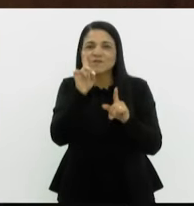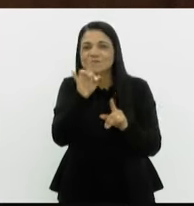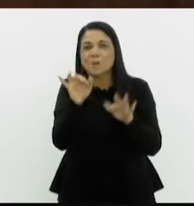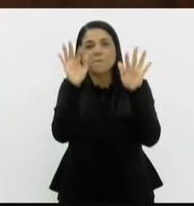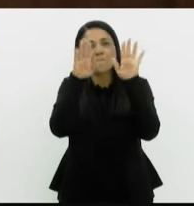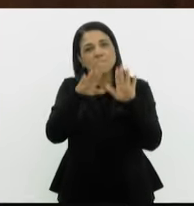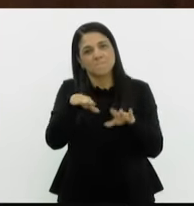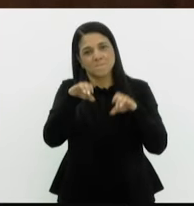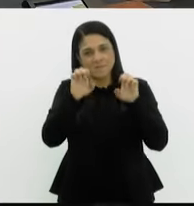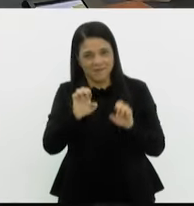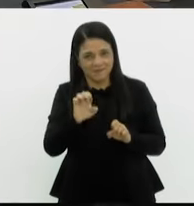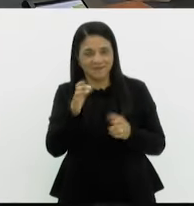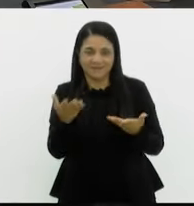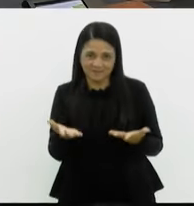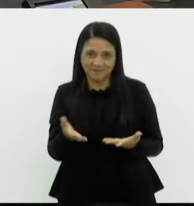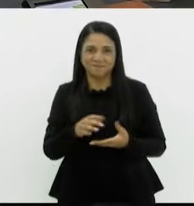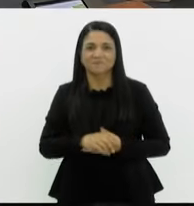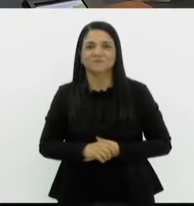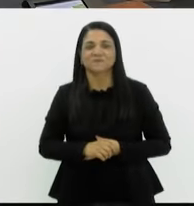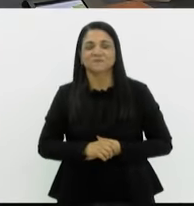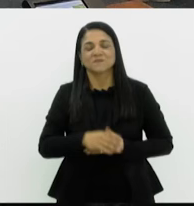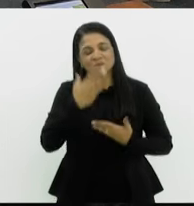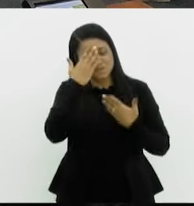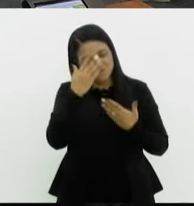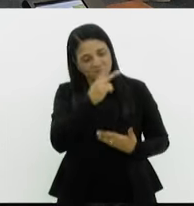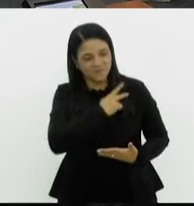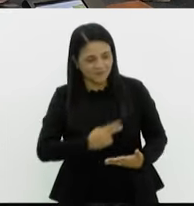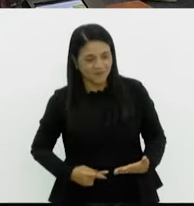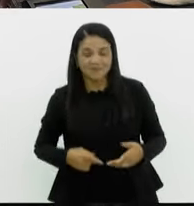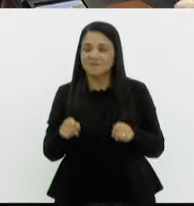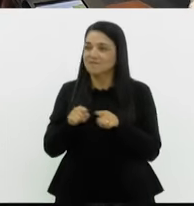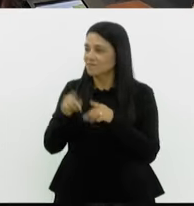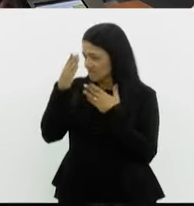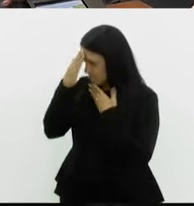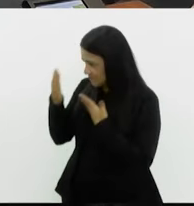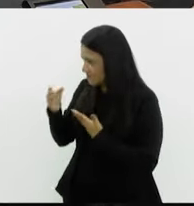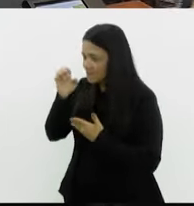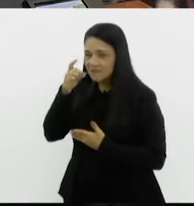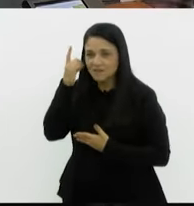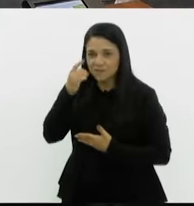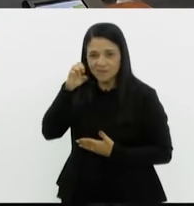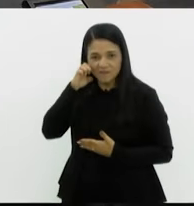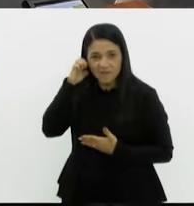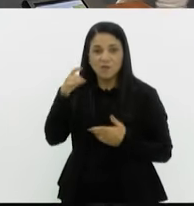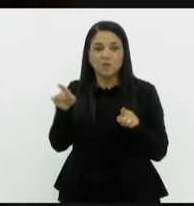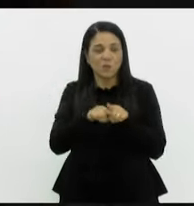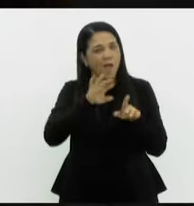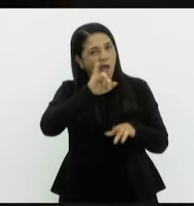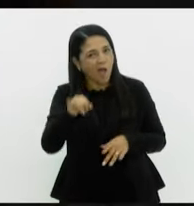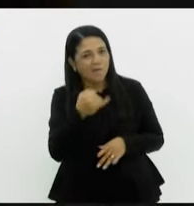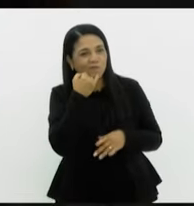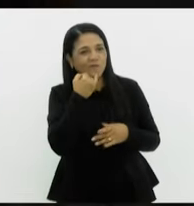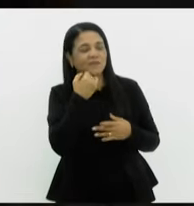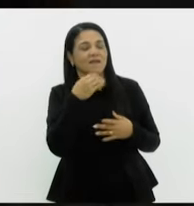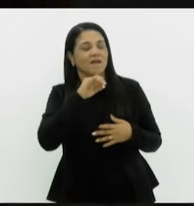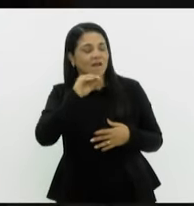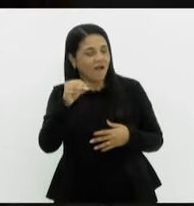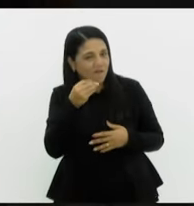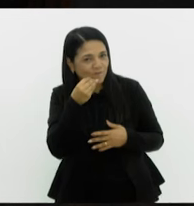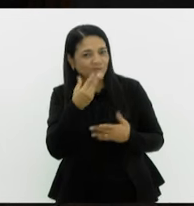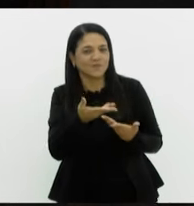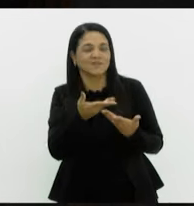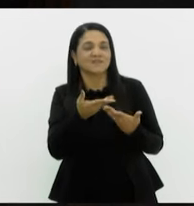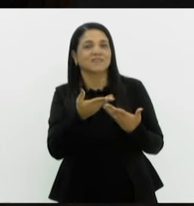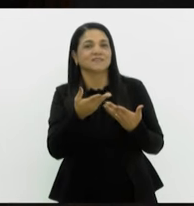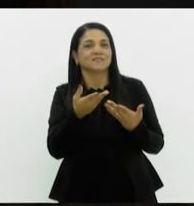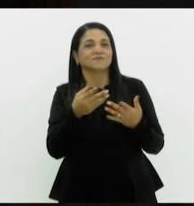Obrigada, presidente. Muito obrigado, Érica Takimoto. Quero aproveitar também, tá, parabenizar todas as mães também, de todos os funcionários da TV Alerj, de todos